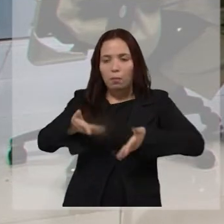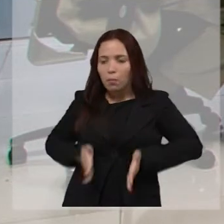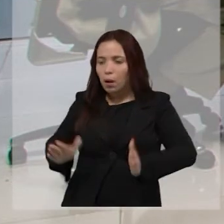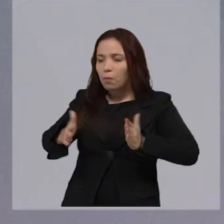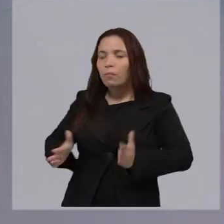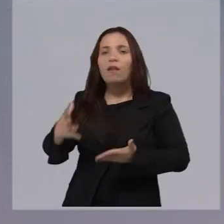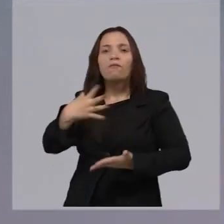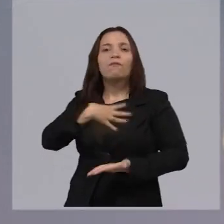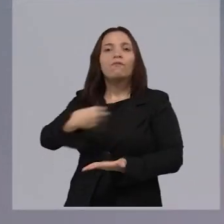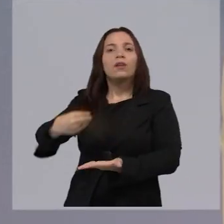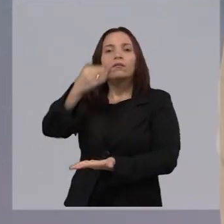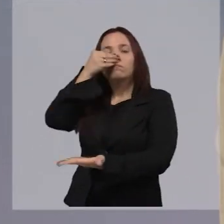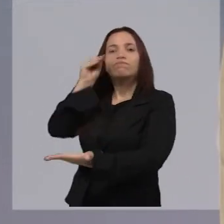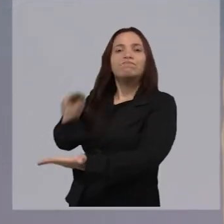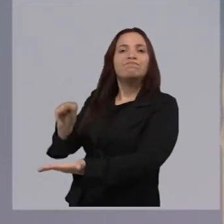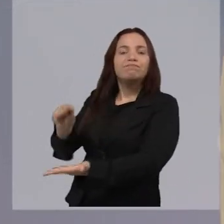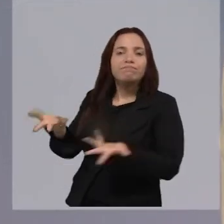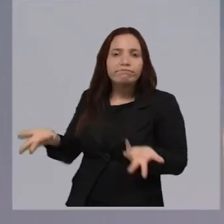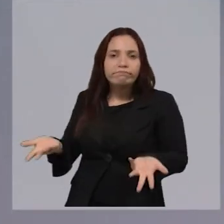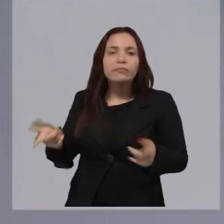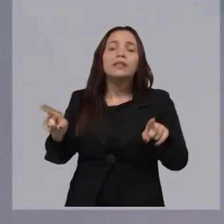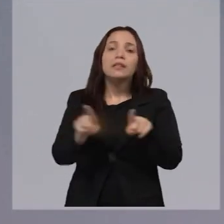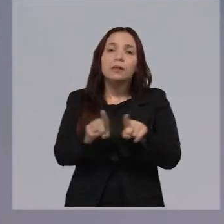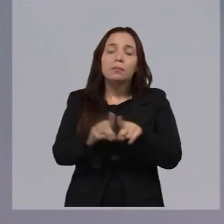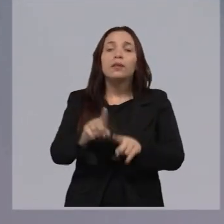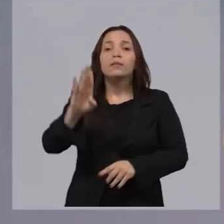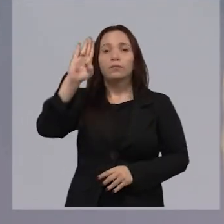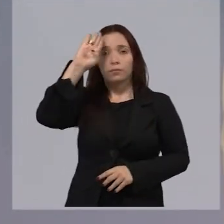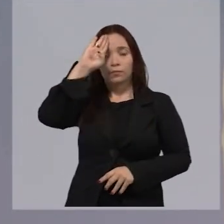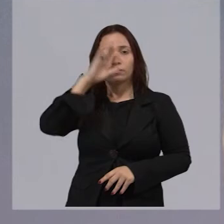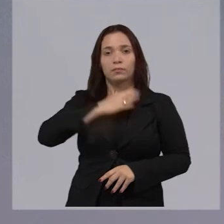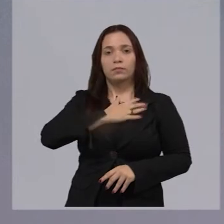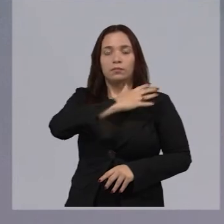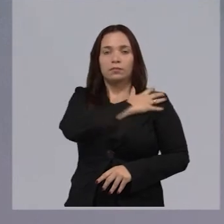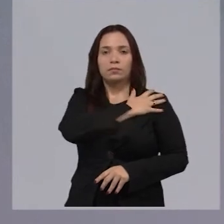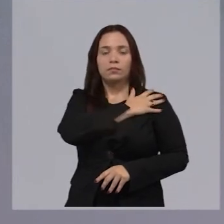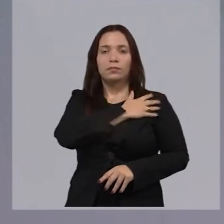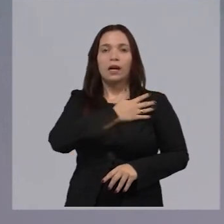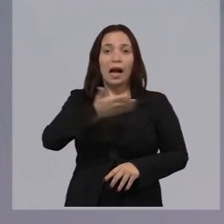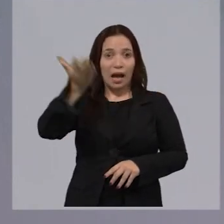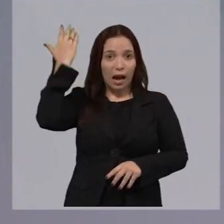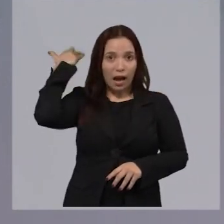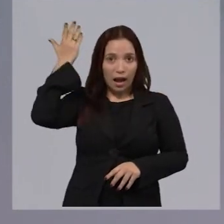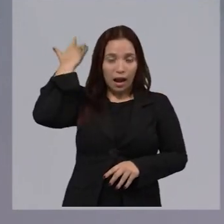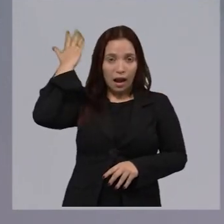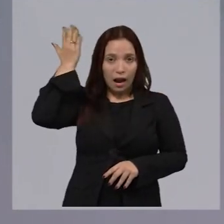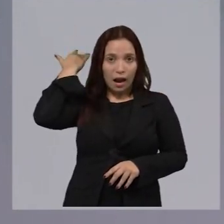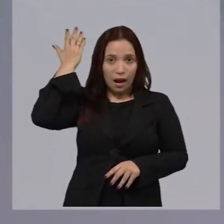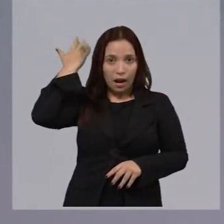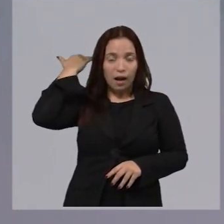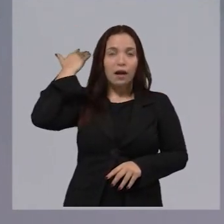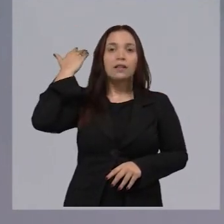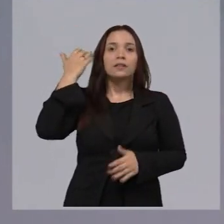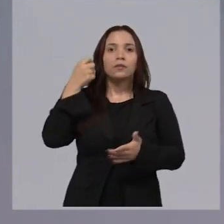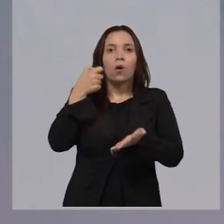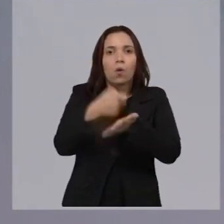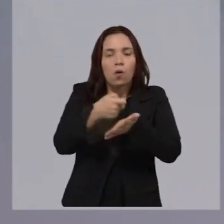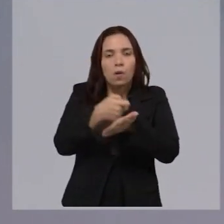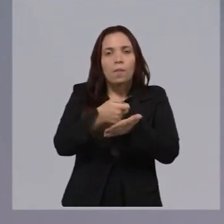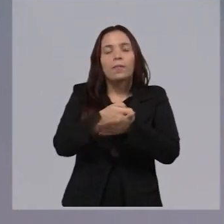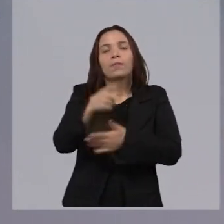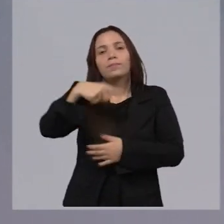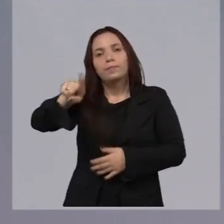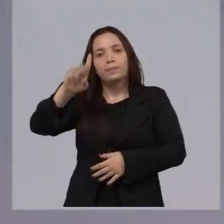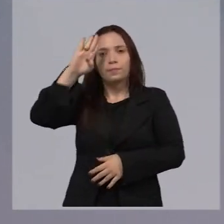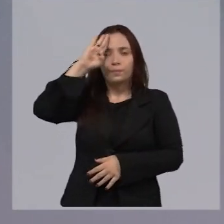dessa juventude. O problema da falta do serviço militar, que hoje é um privilégio, servir o exército, antigamente era uma obrigação. O sujeito serviu o